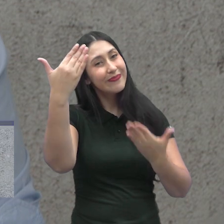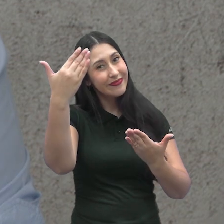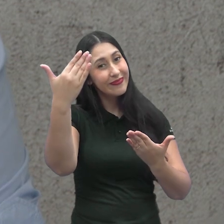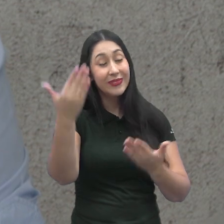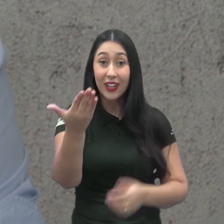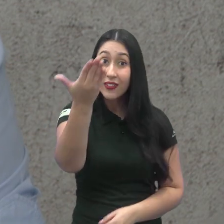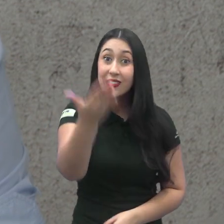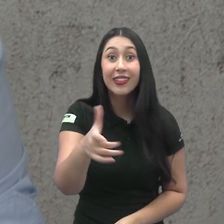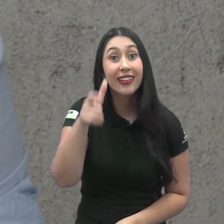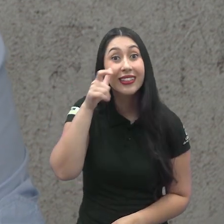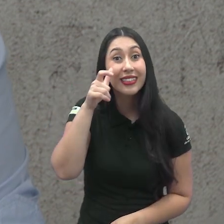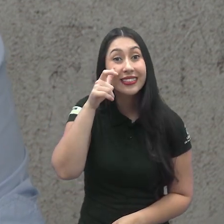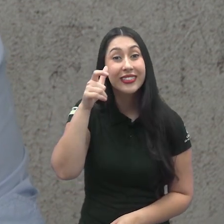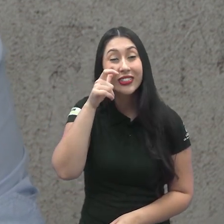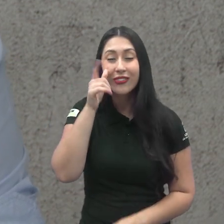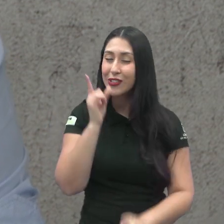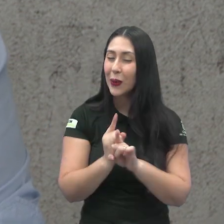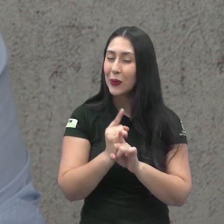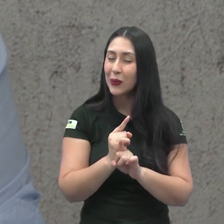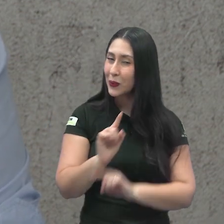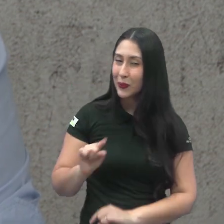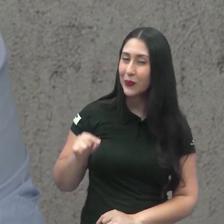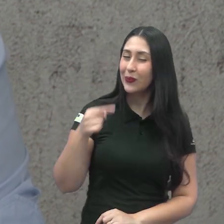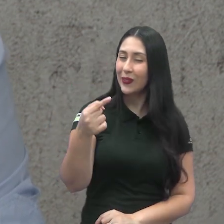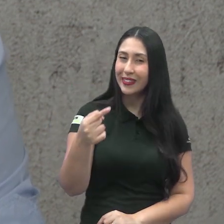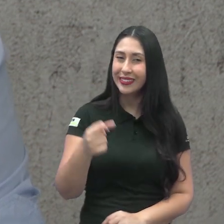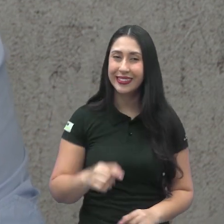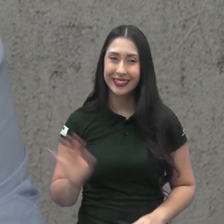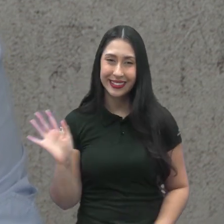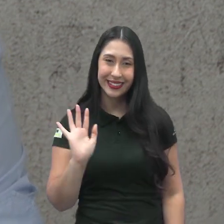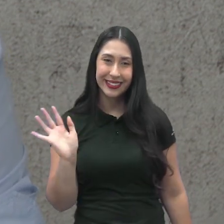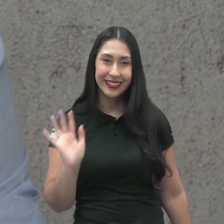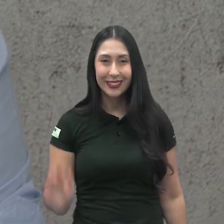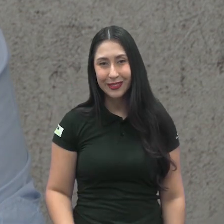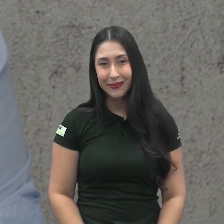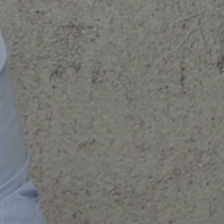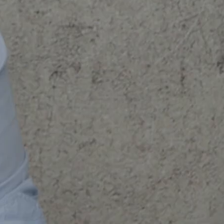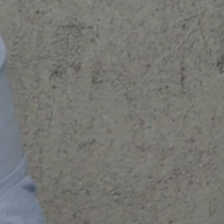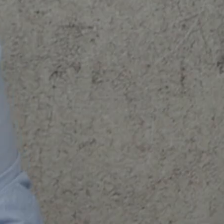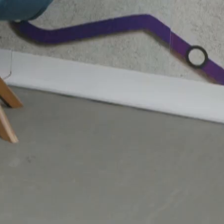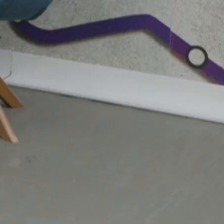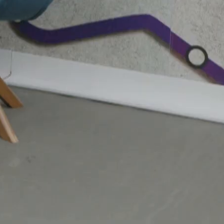obrigado, você que ficou até aqui, e até o próximo Estação Mercado. Tchau!